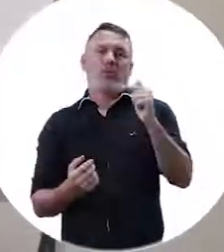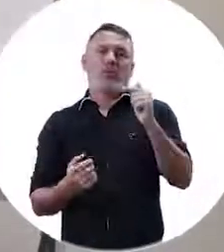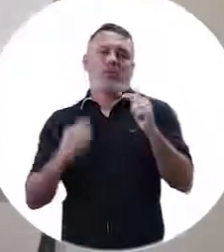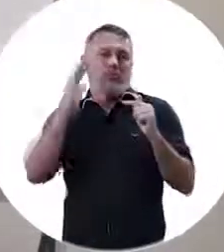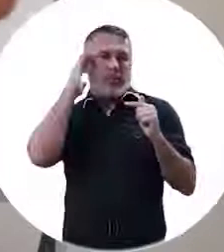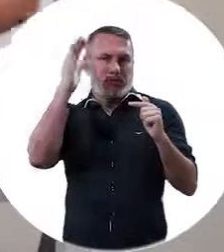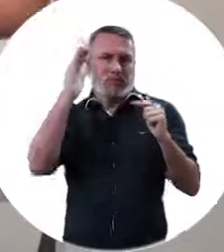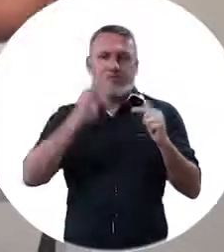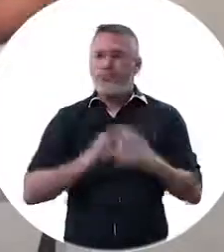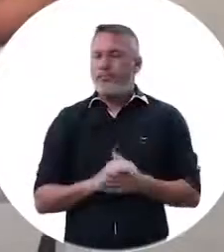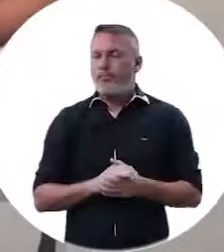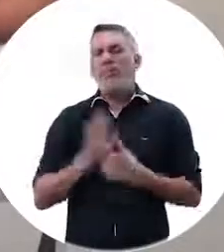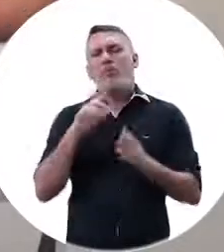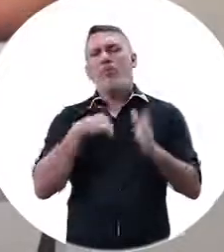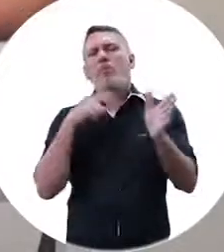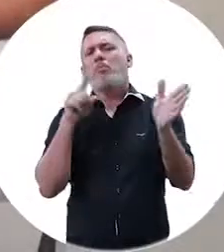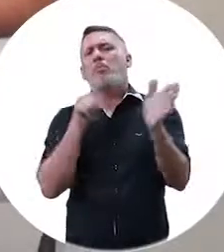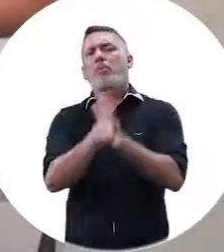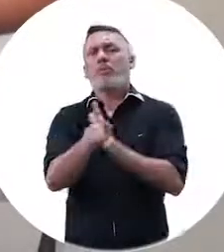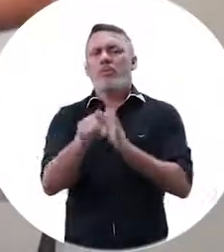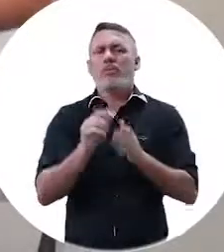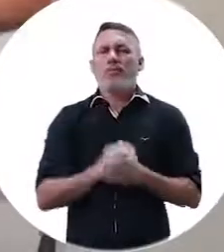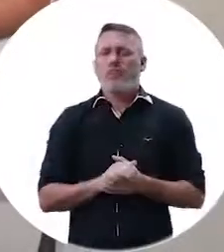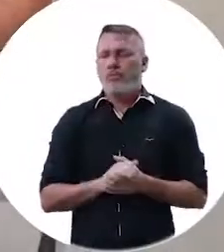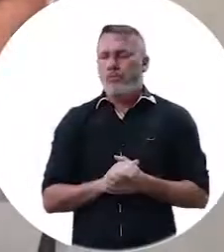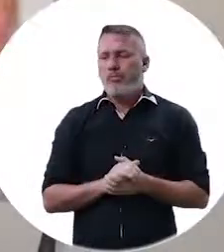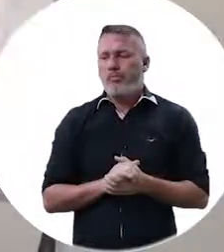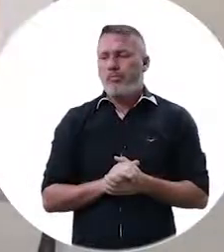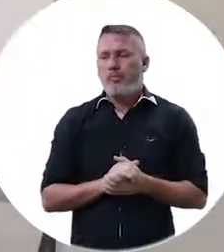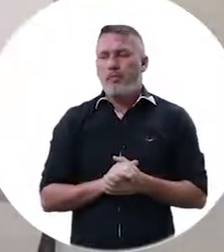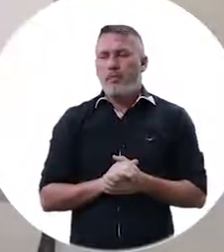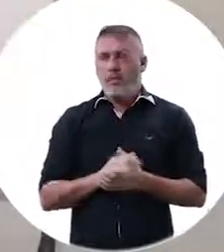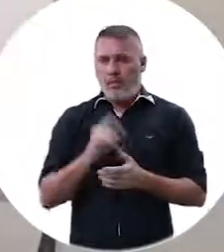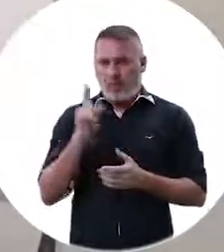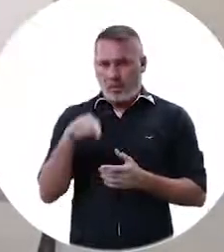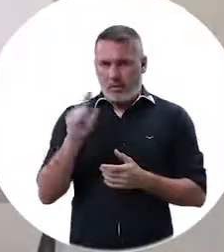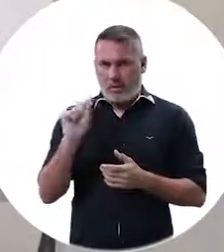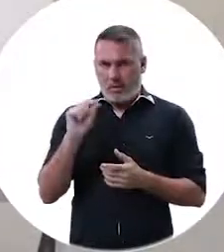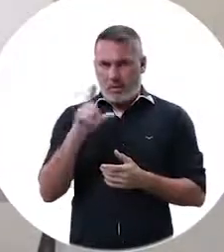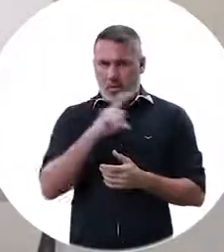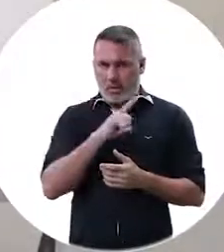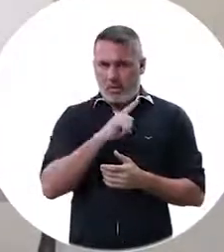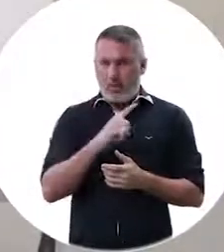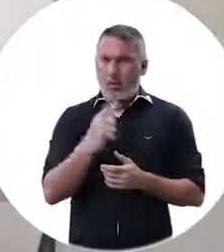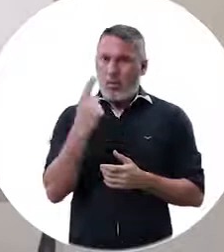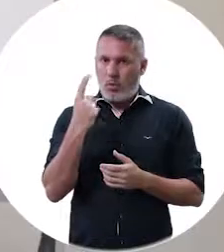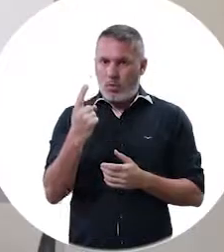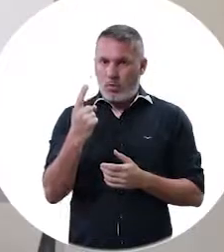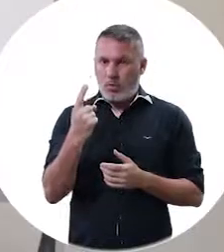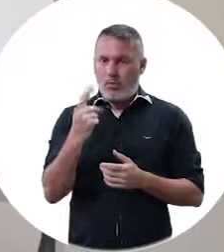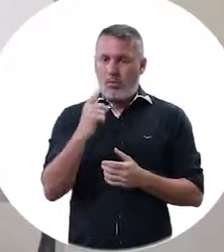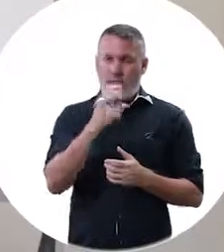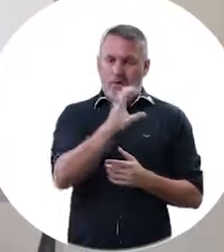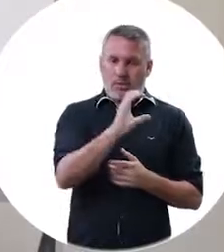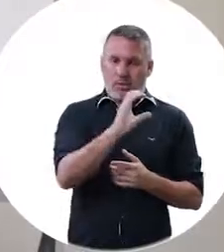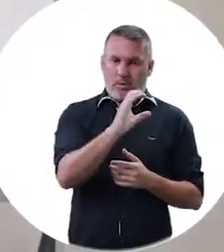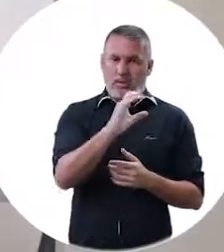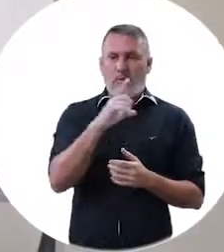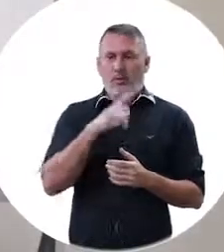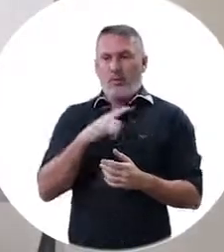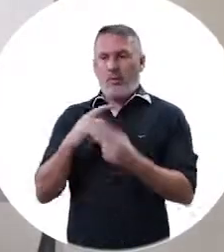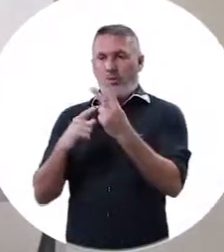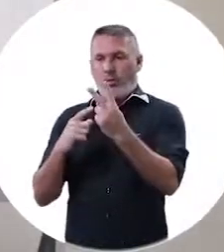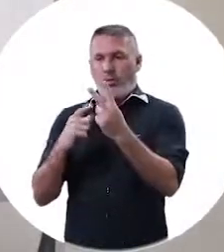7 carbonos na cadeia principal. Aí eu te pergunto, esse aqui é um radical com um carbono. No caso,